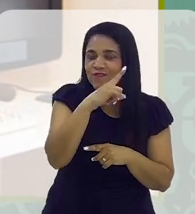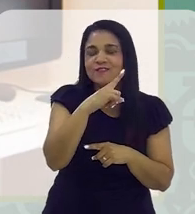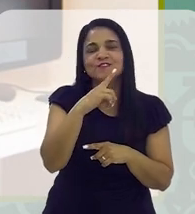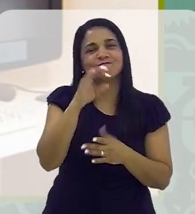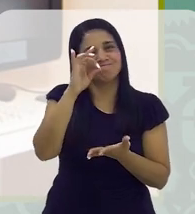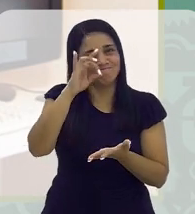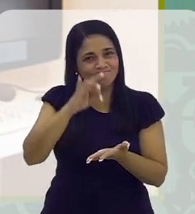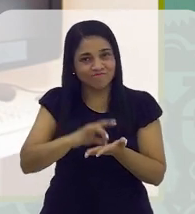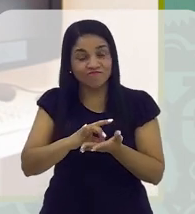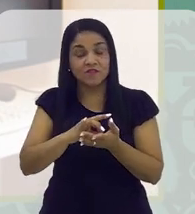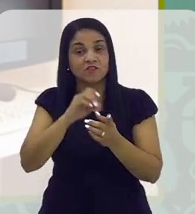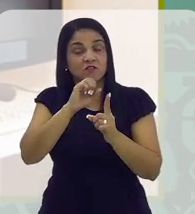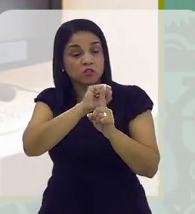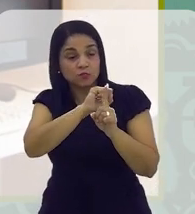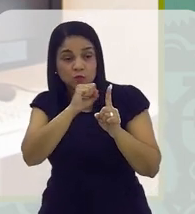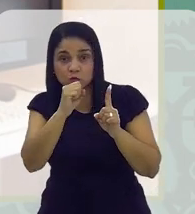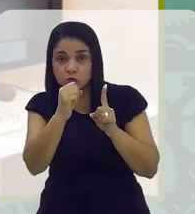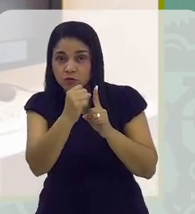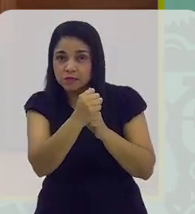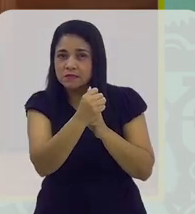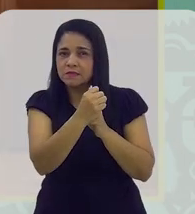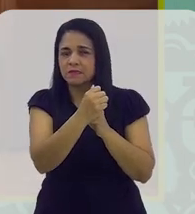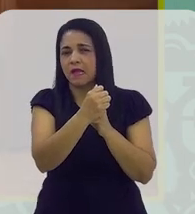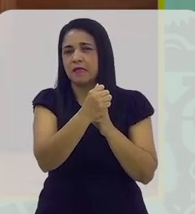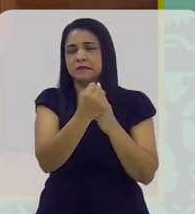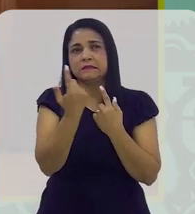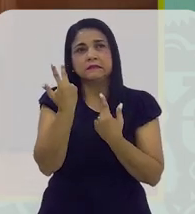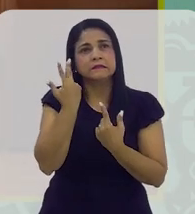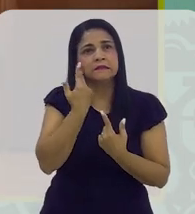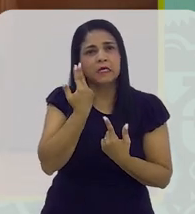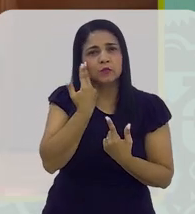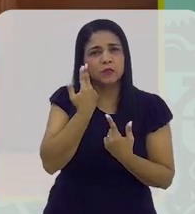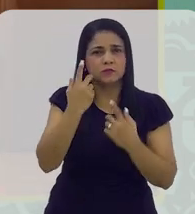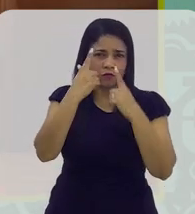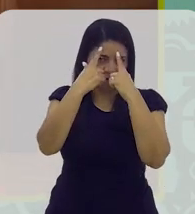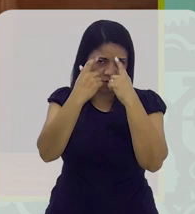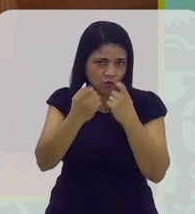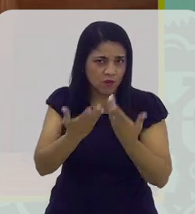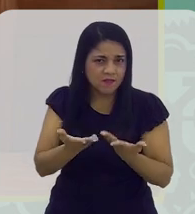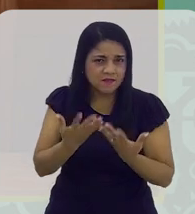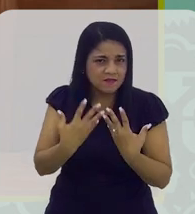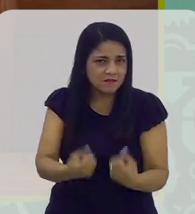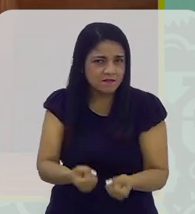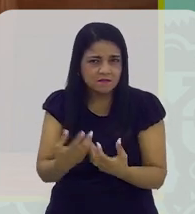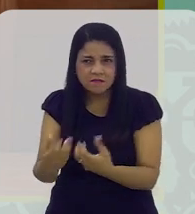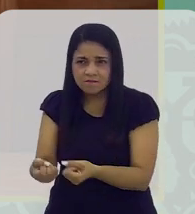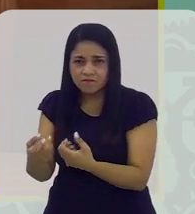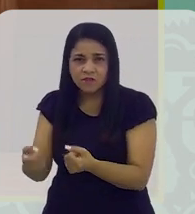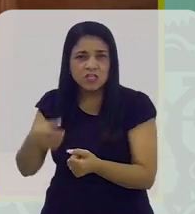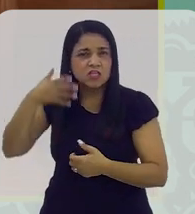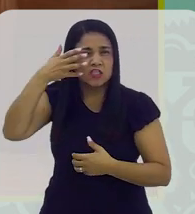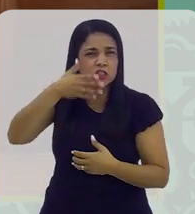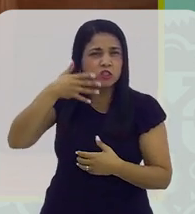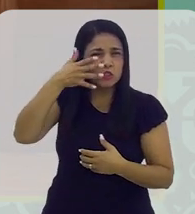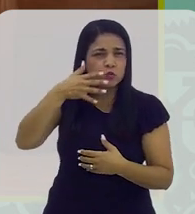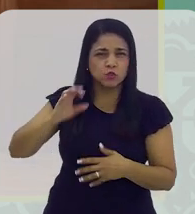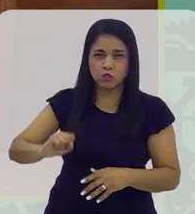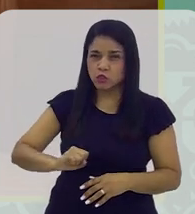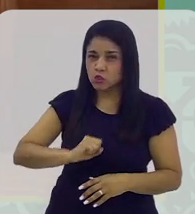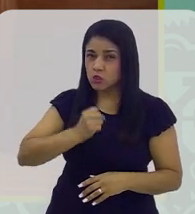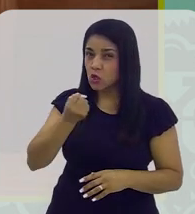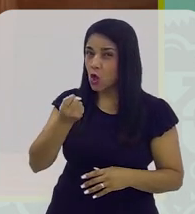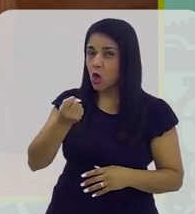complexo. A gente está falando, inclusive, de uma sociedade onde acabou naturalizando muito a violência e trazendo os